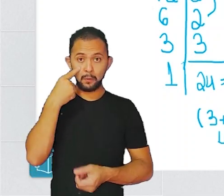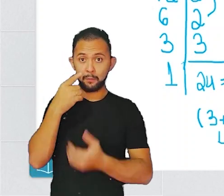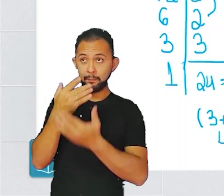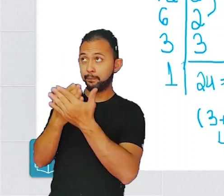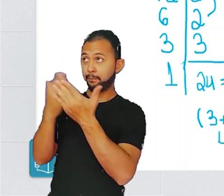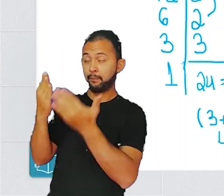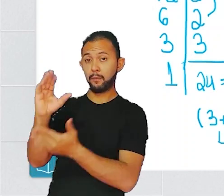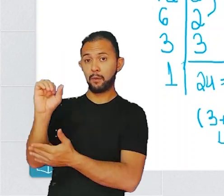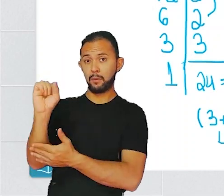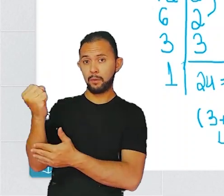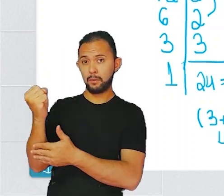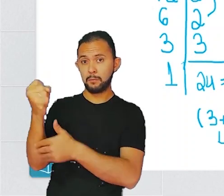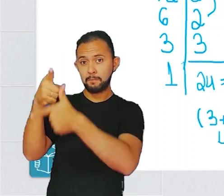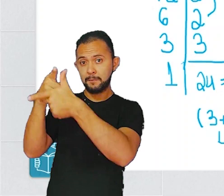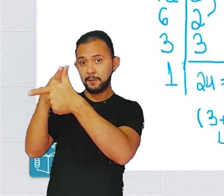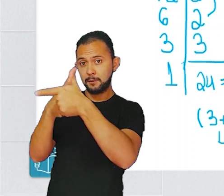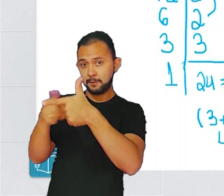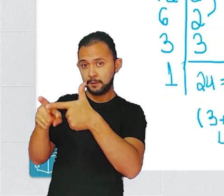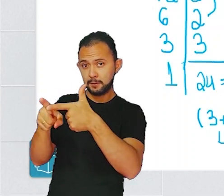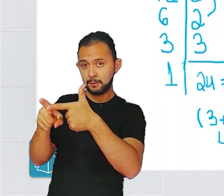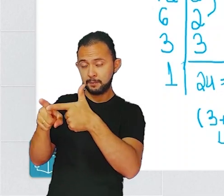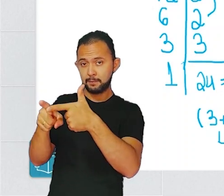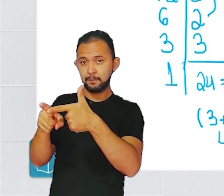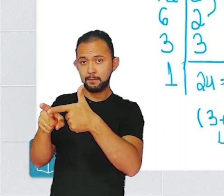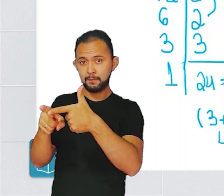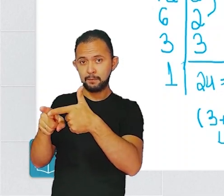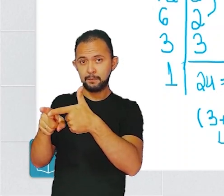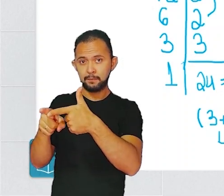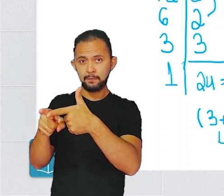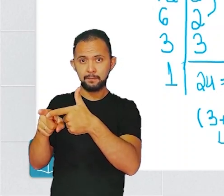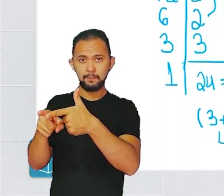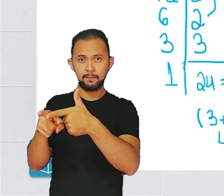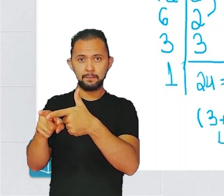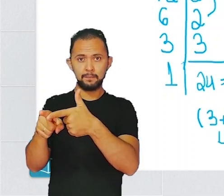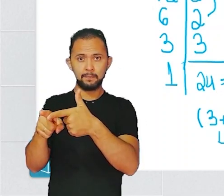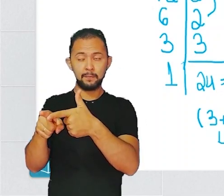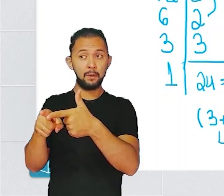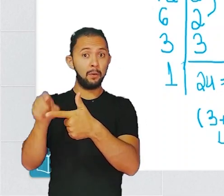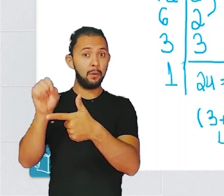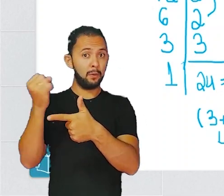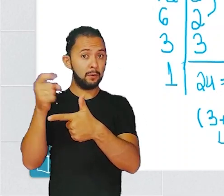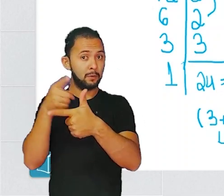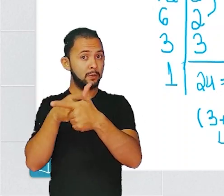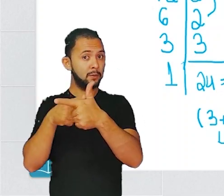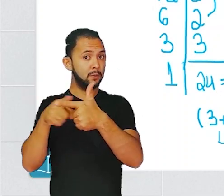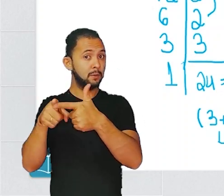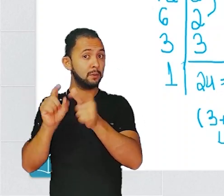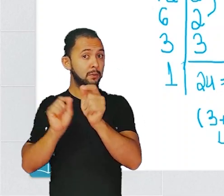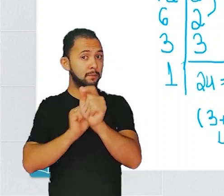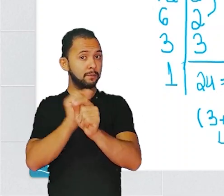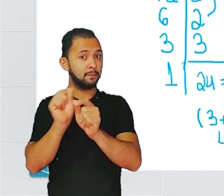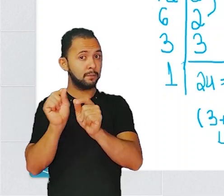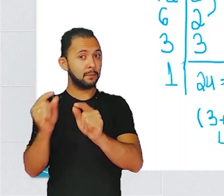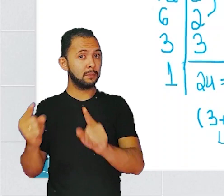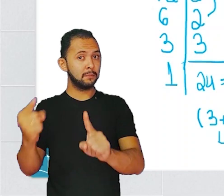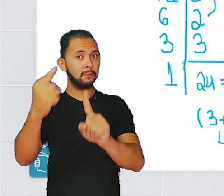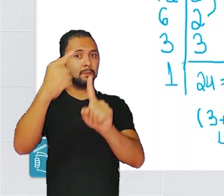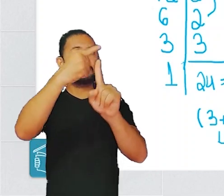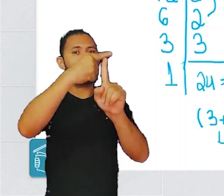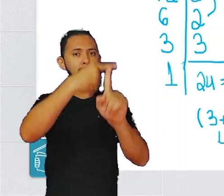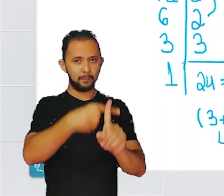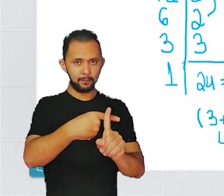8 divisores. E aqui o detalhe, 8 divisores positivos.